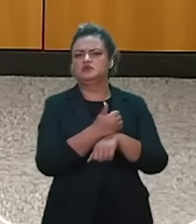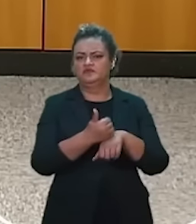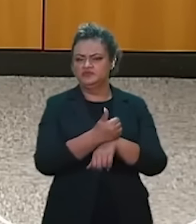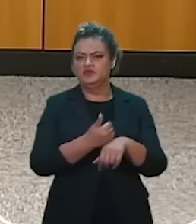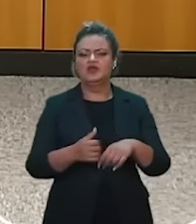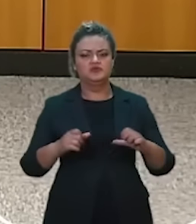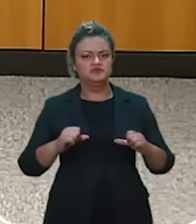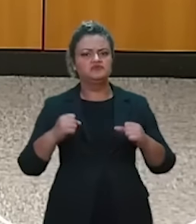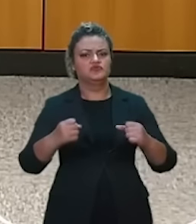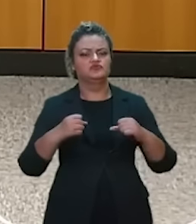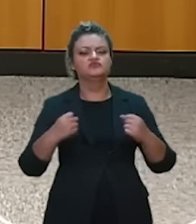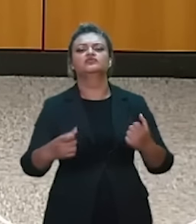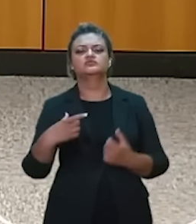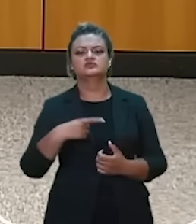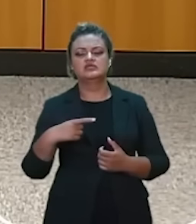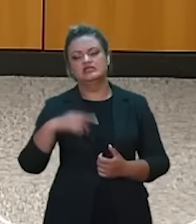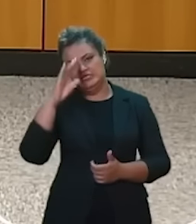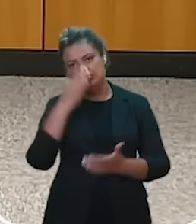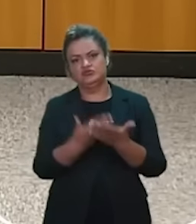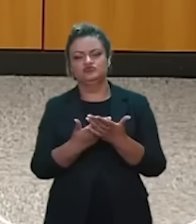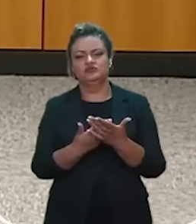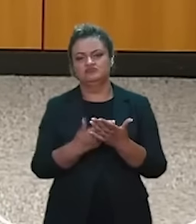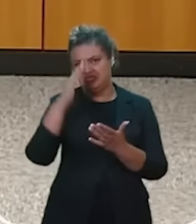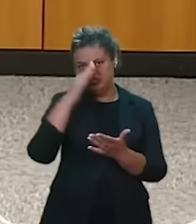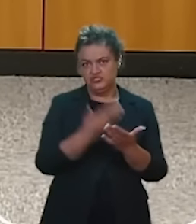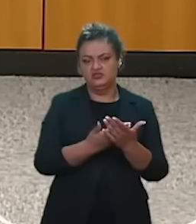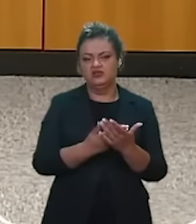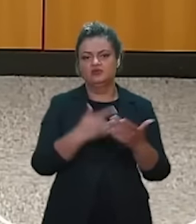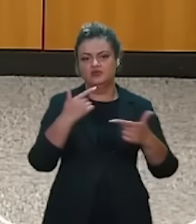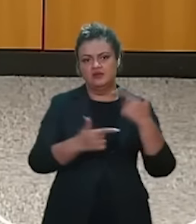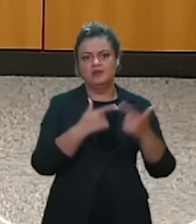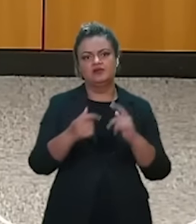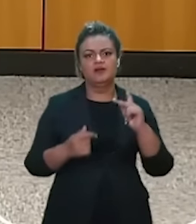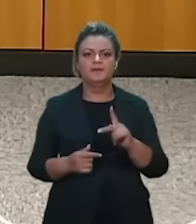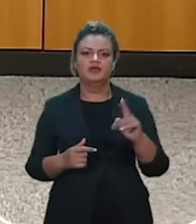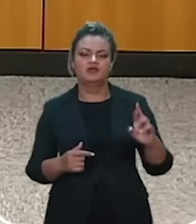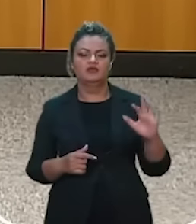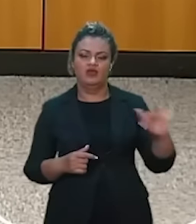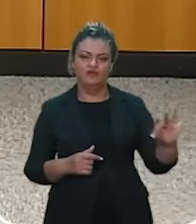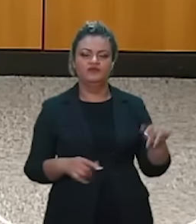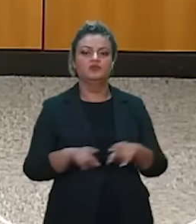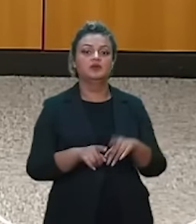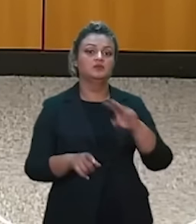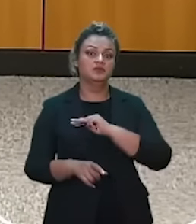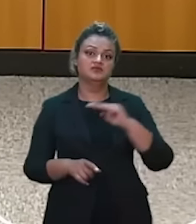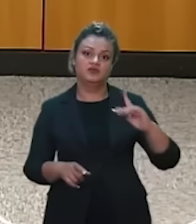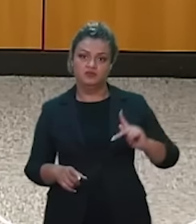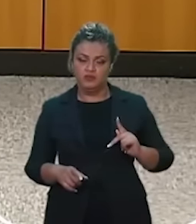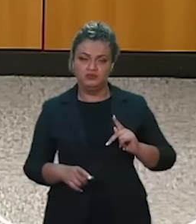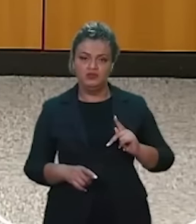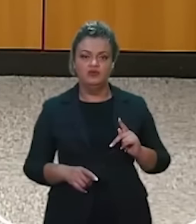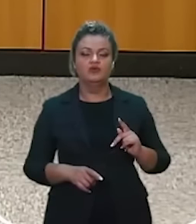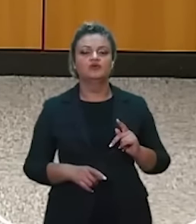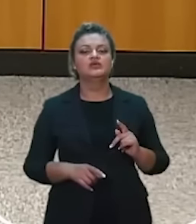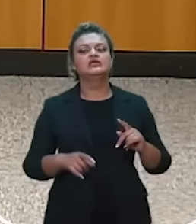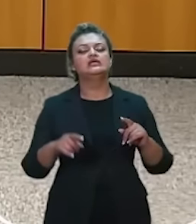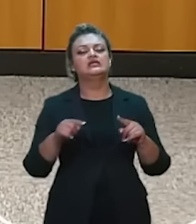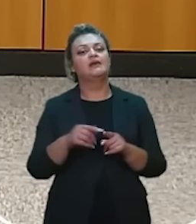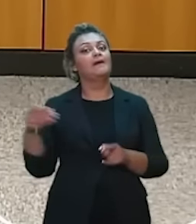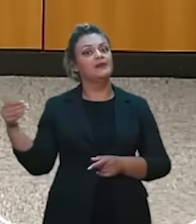dedicação e muita confiança nesse trabalho da Polícia Federal e do ministério público e agora também com a